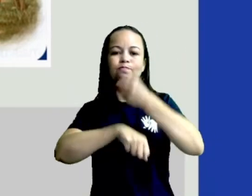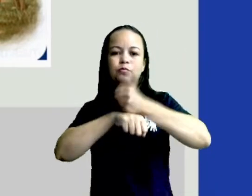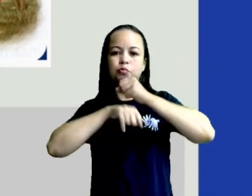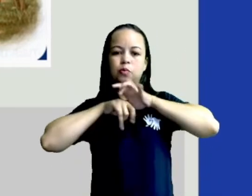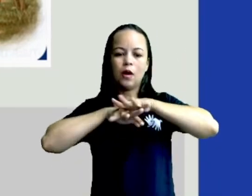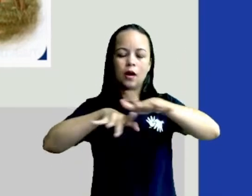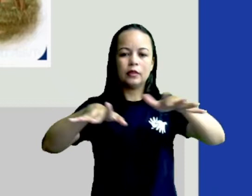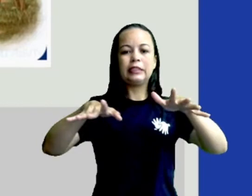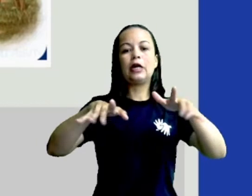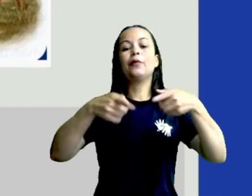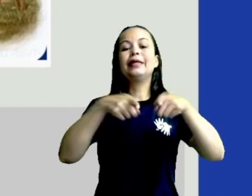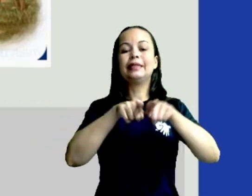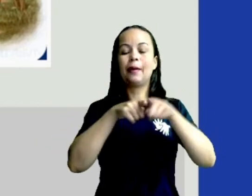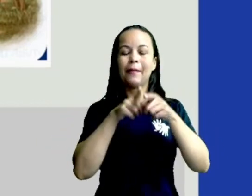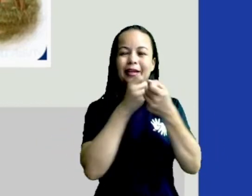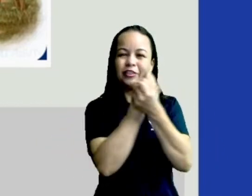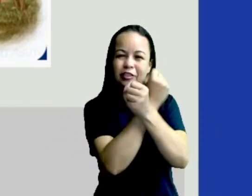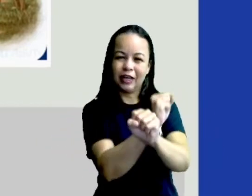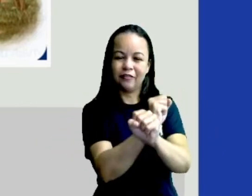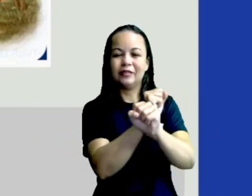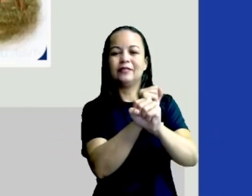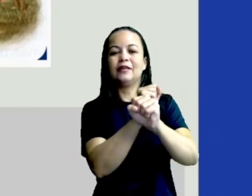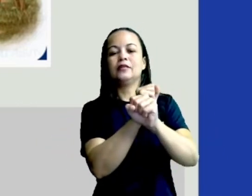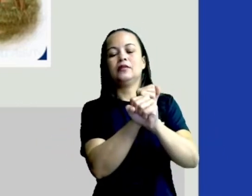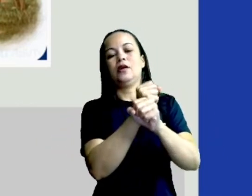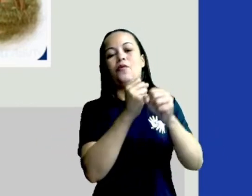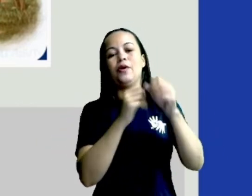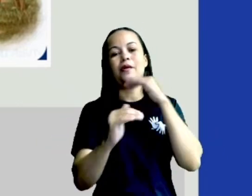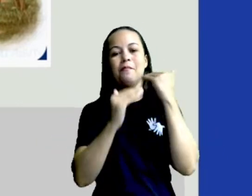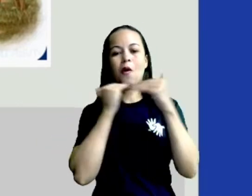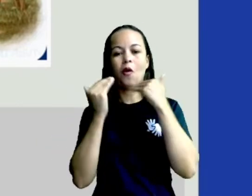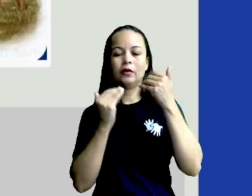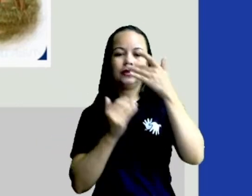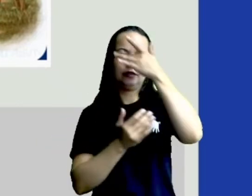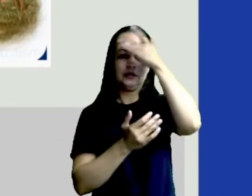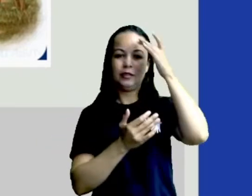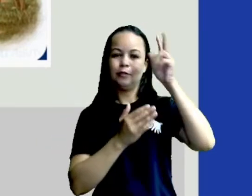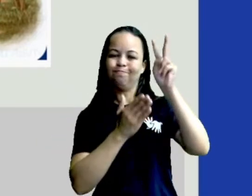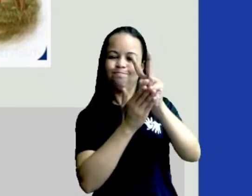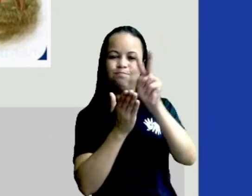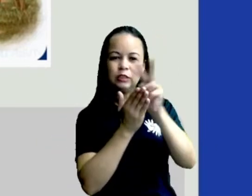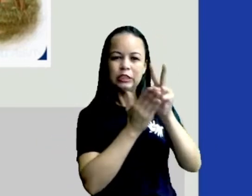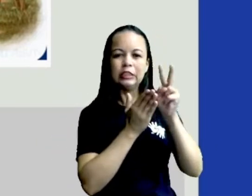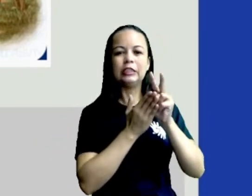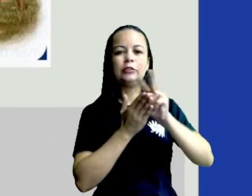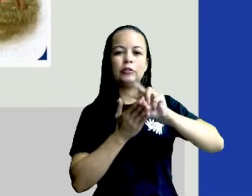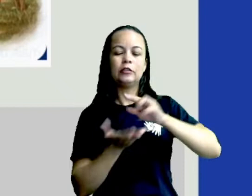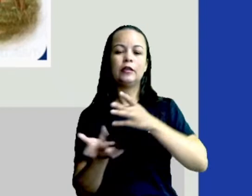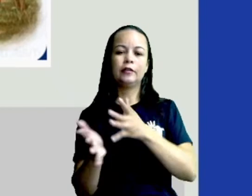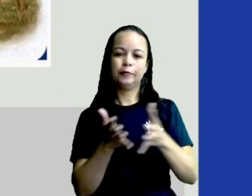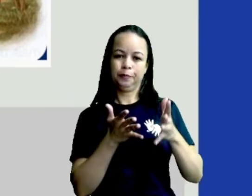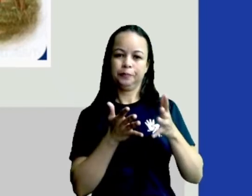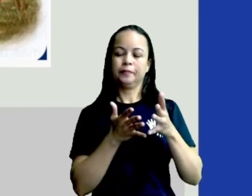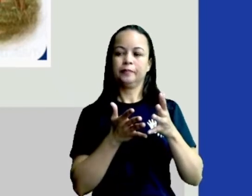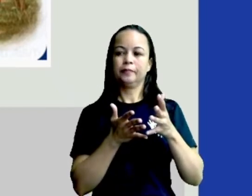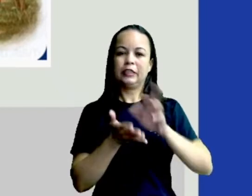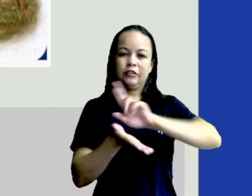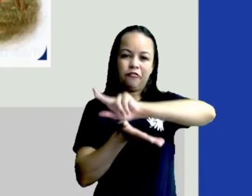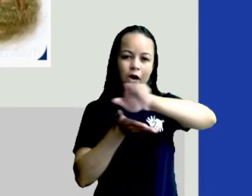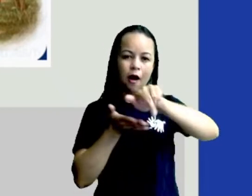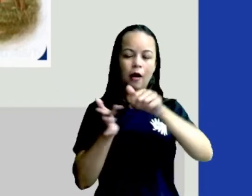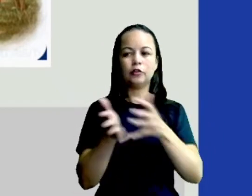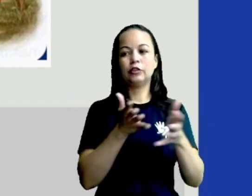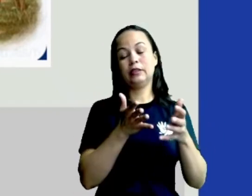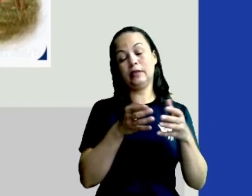a escravização e morte de milhares de indígenas, certo? Além disso, as